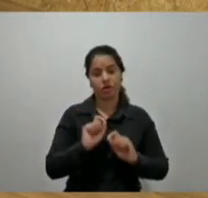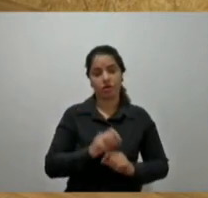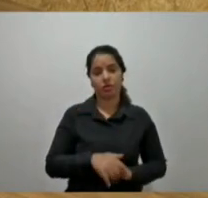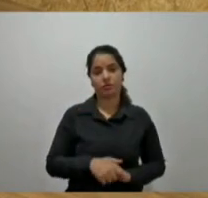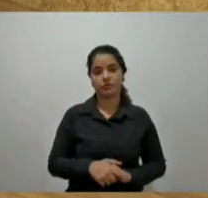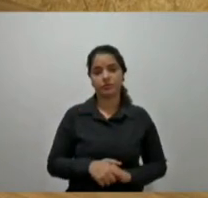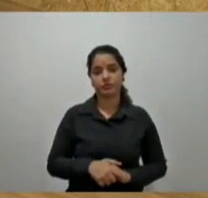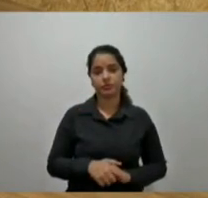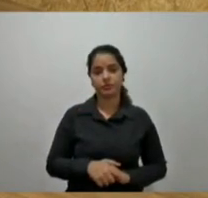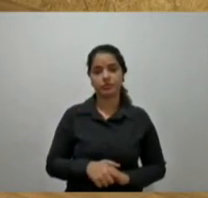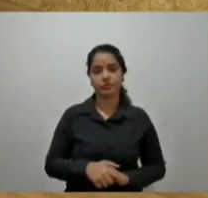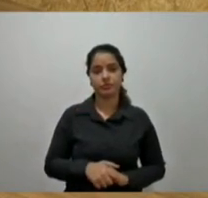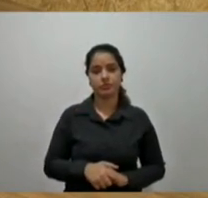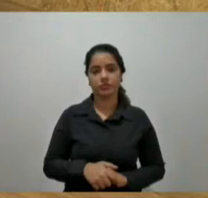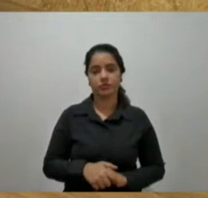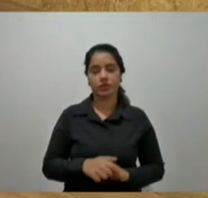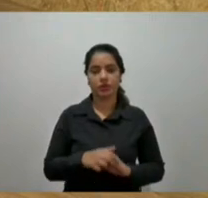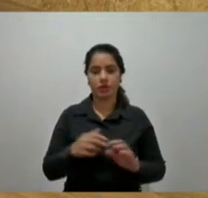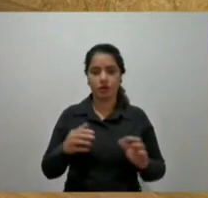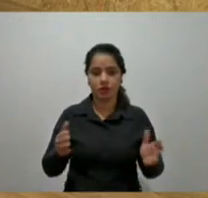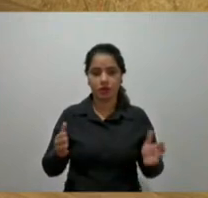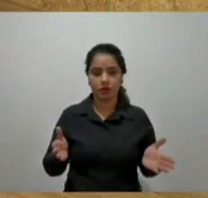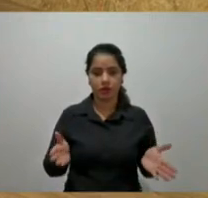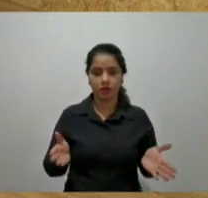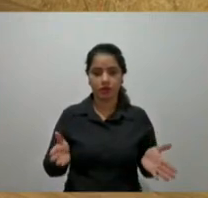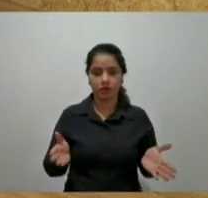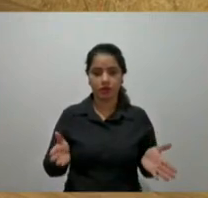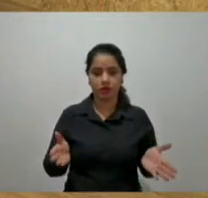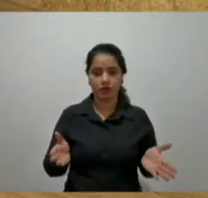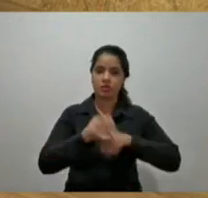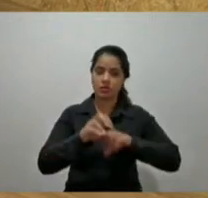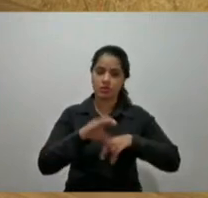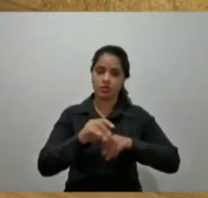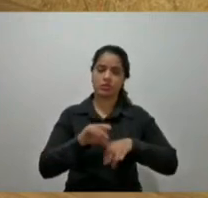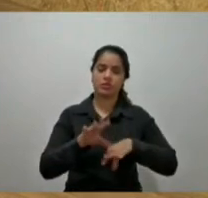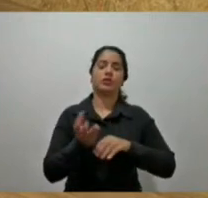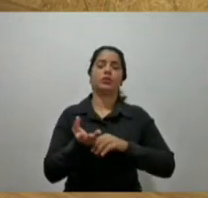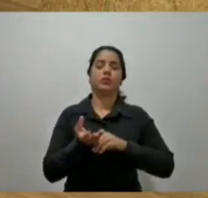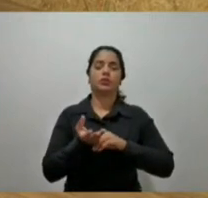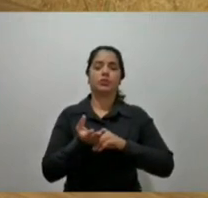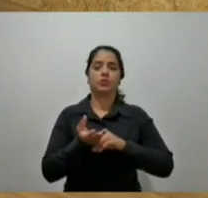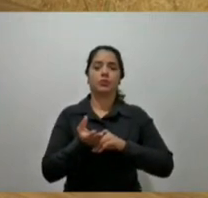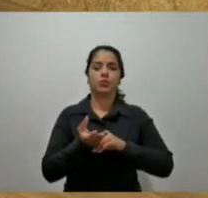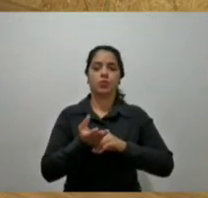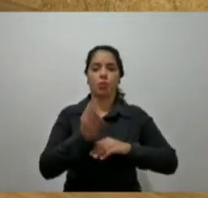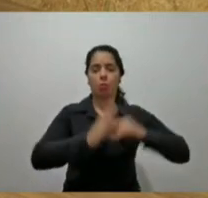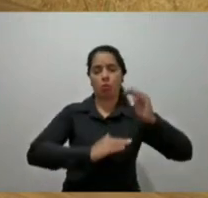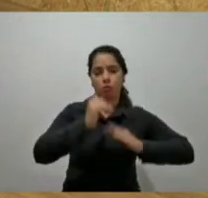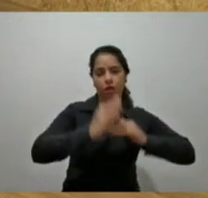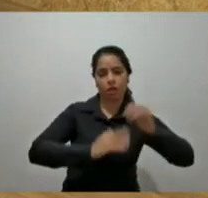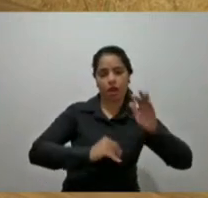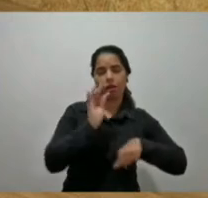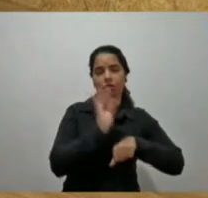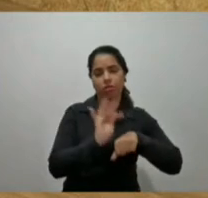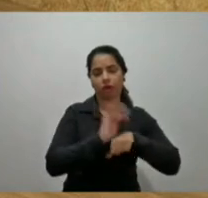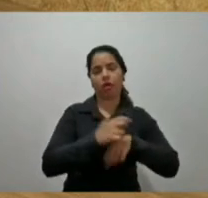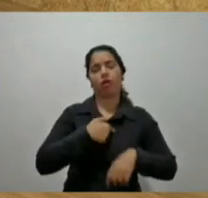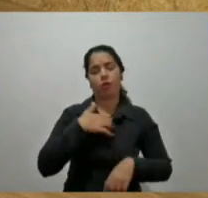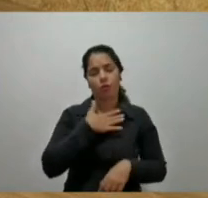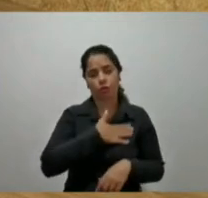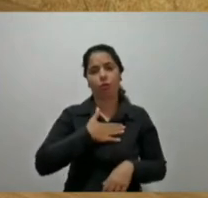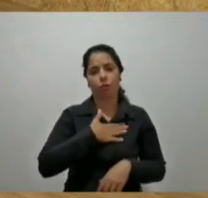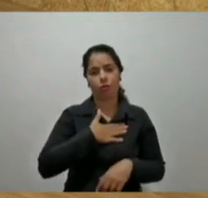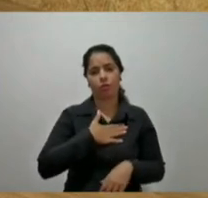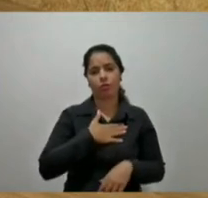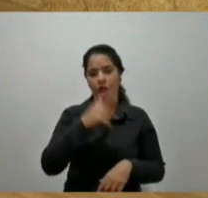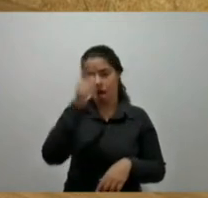que é o ensino profissionalizante, né, que a Alemanha seguiu esse caminho, foi muito bem e tal. Eu gosto muito desse modelo porque ajuda, porque